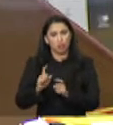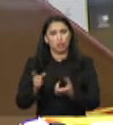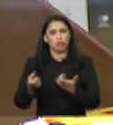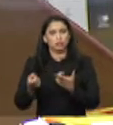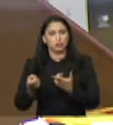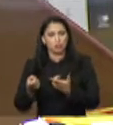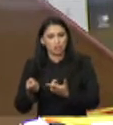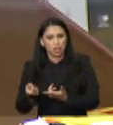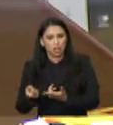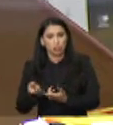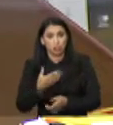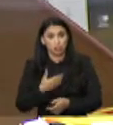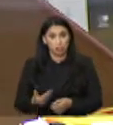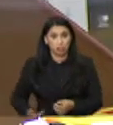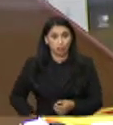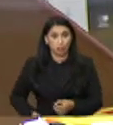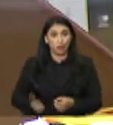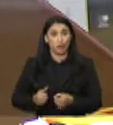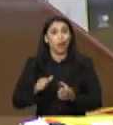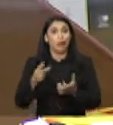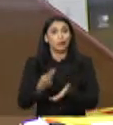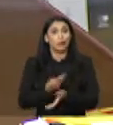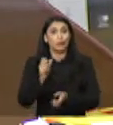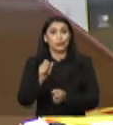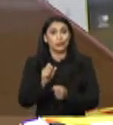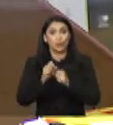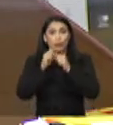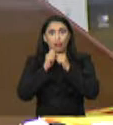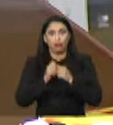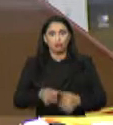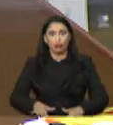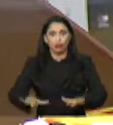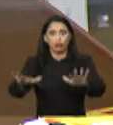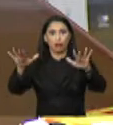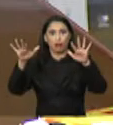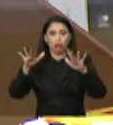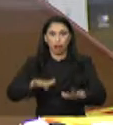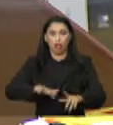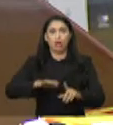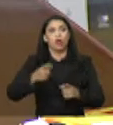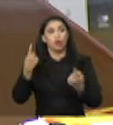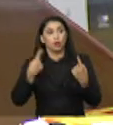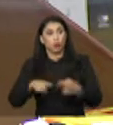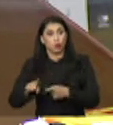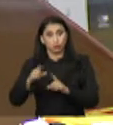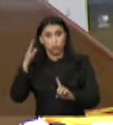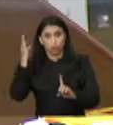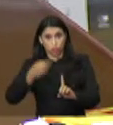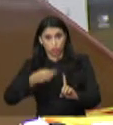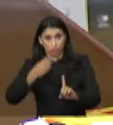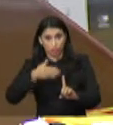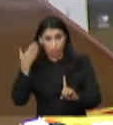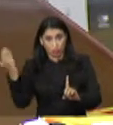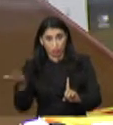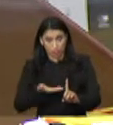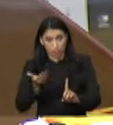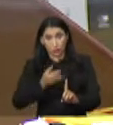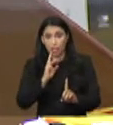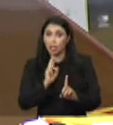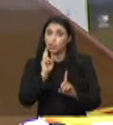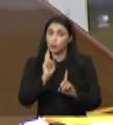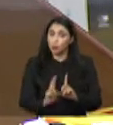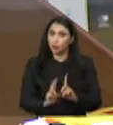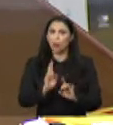administrativo tem repercussões de grande alcance sobre a paz EA dignidade dos céus que por elas respondem devendo assim